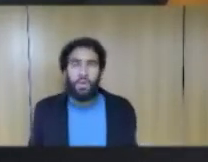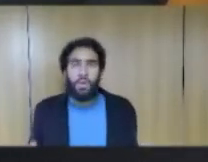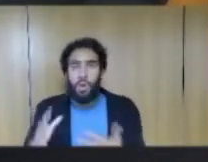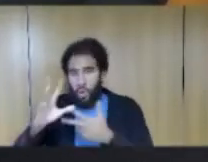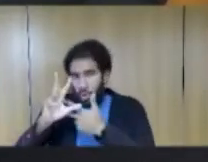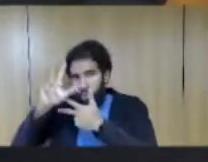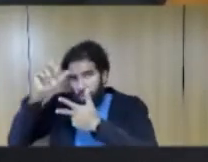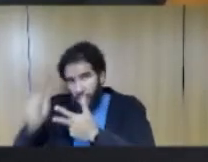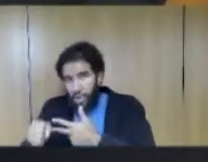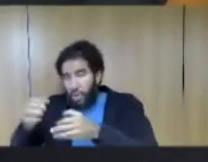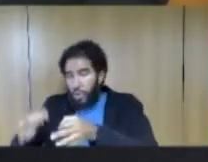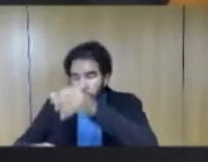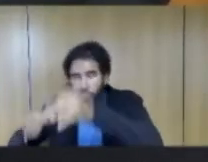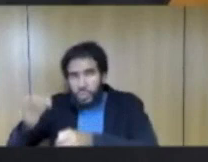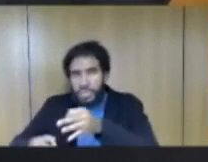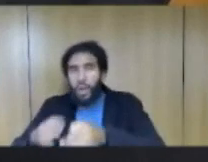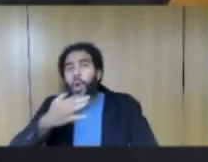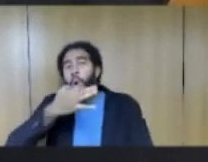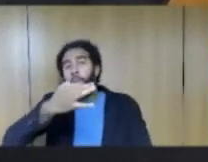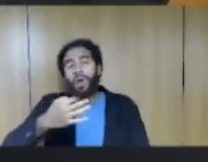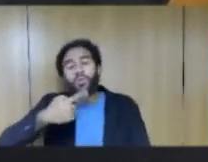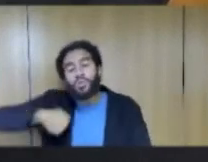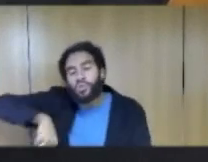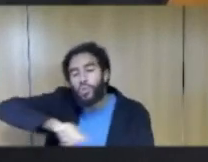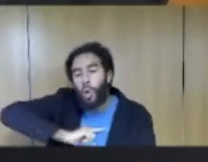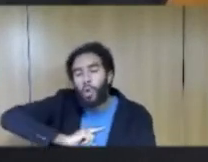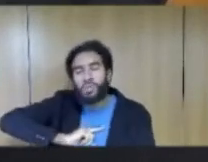corretamente na nossa visão